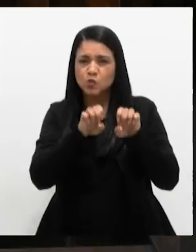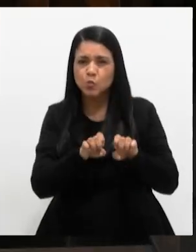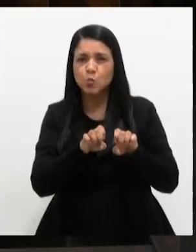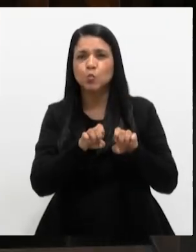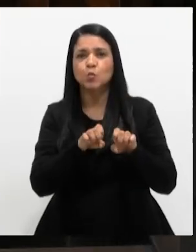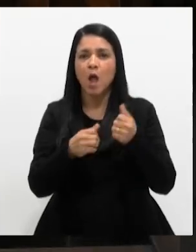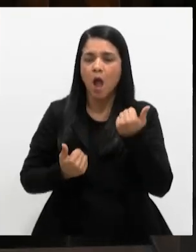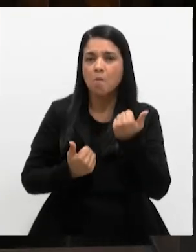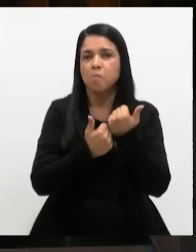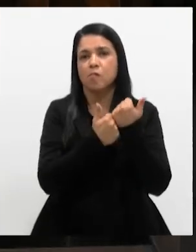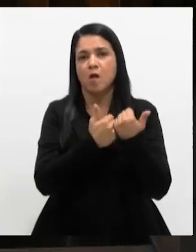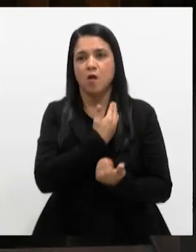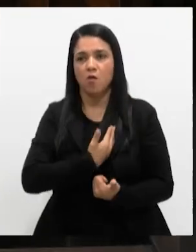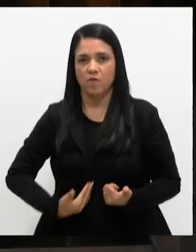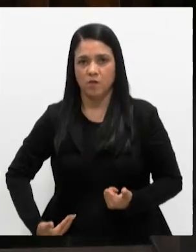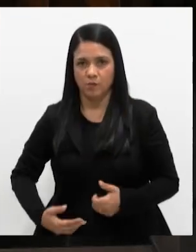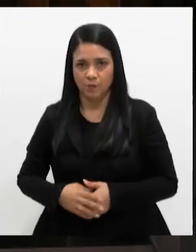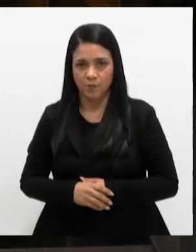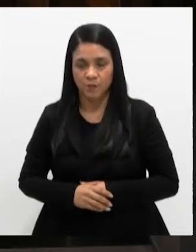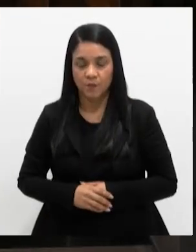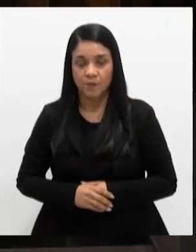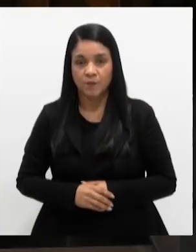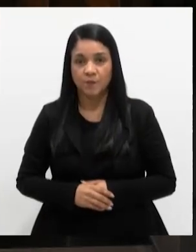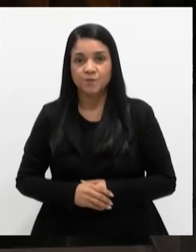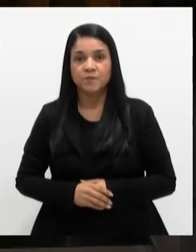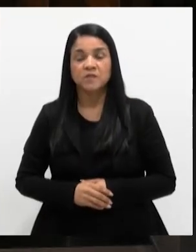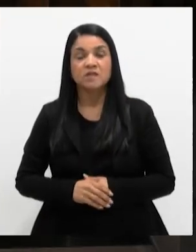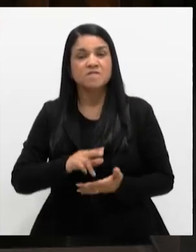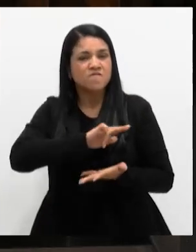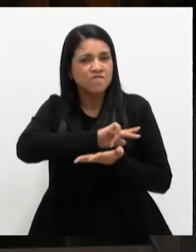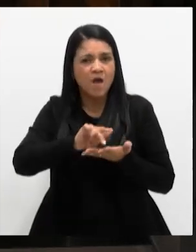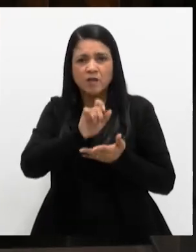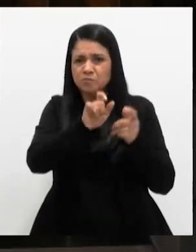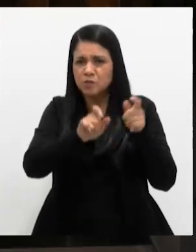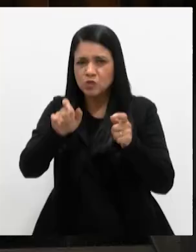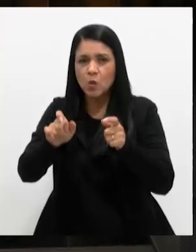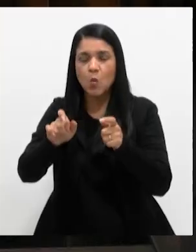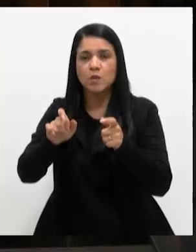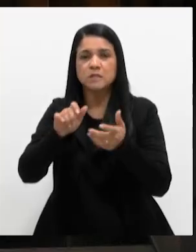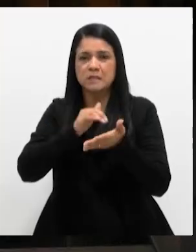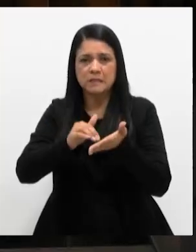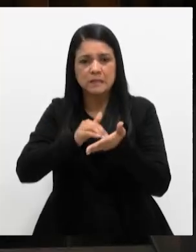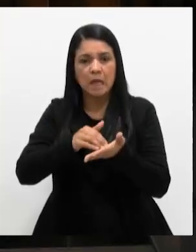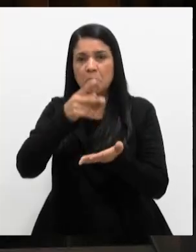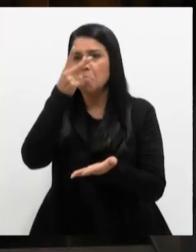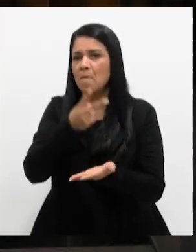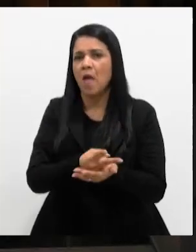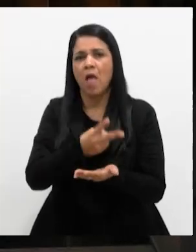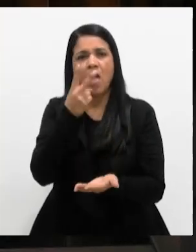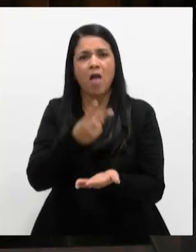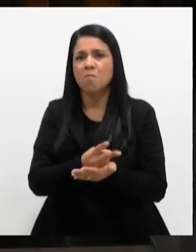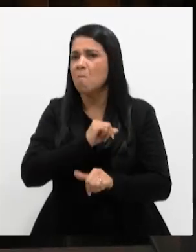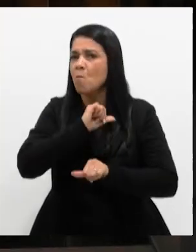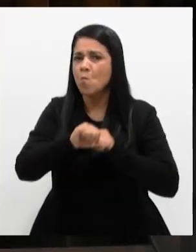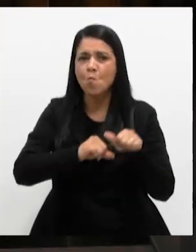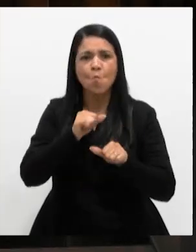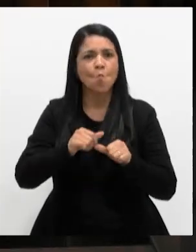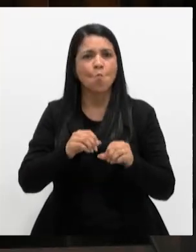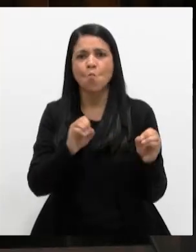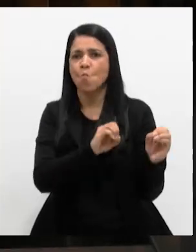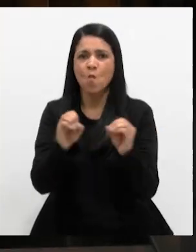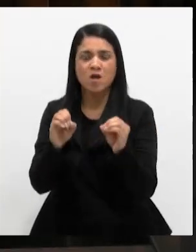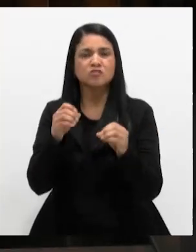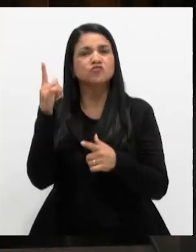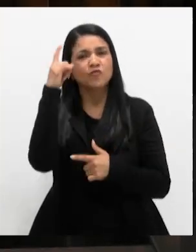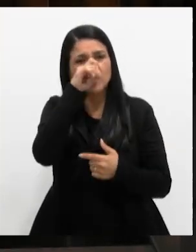apoiadas pelo governo. Passam diferentes secretários e o cenário é o mesmo, de dificuldades de fazer